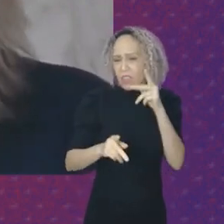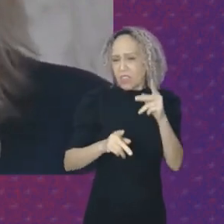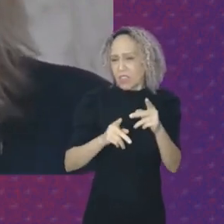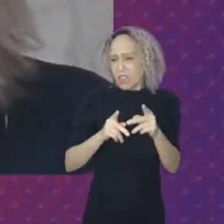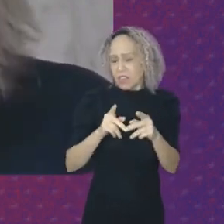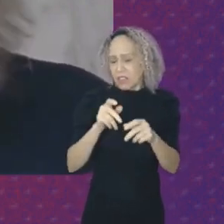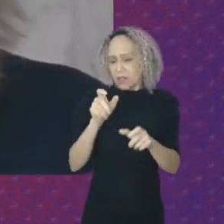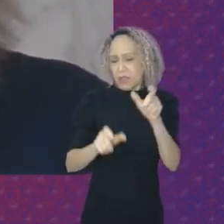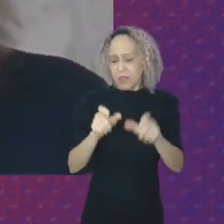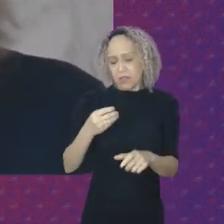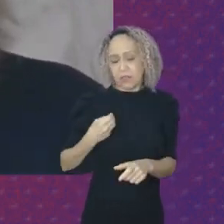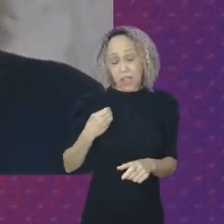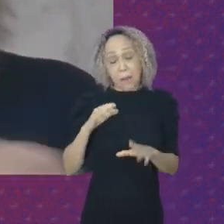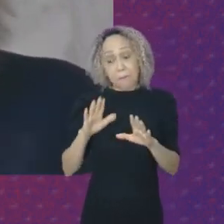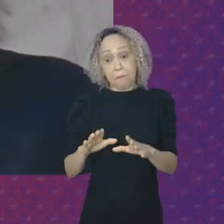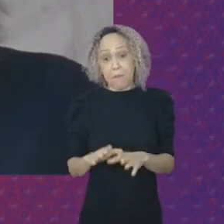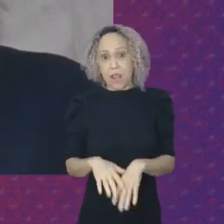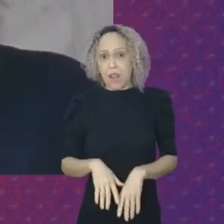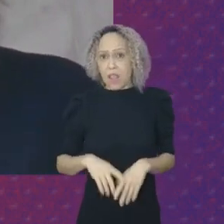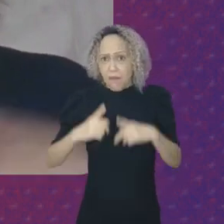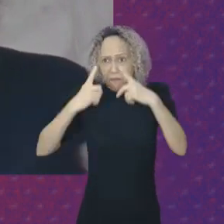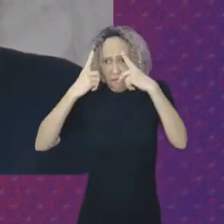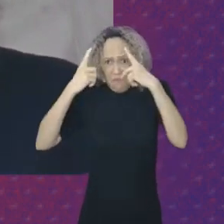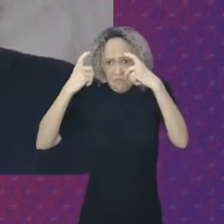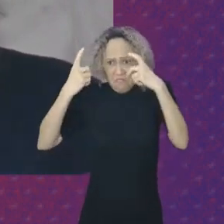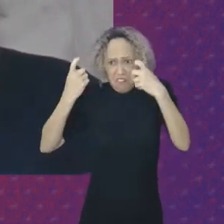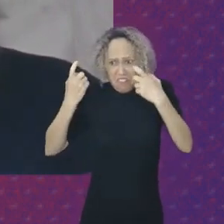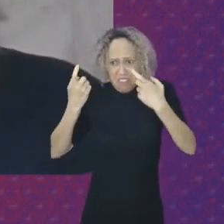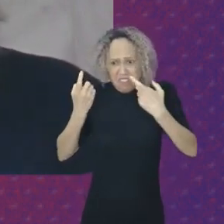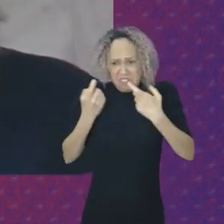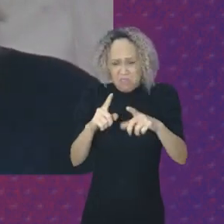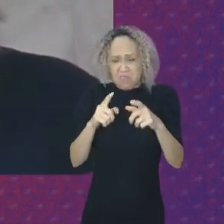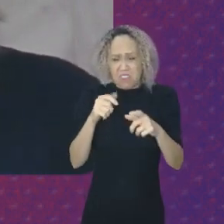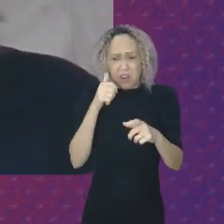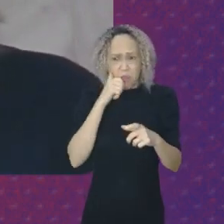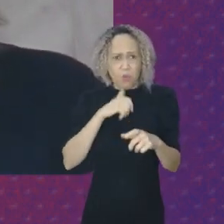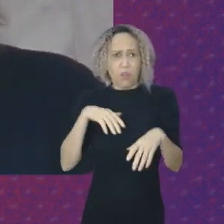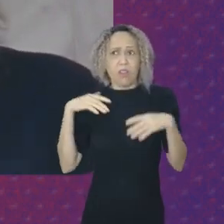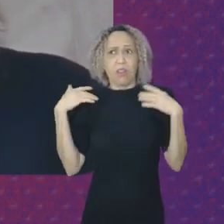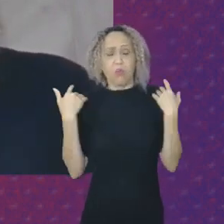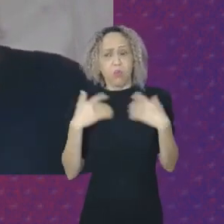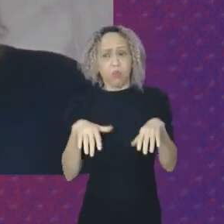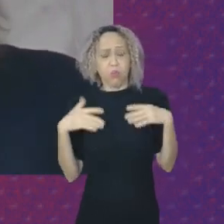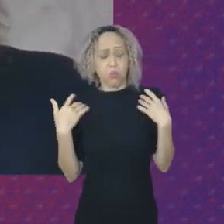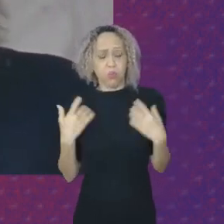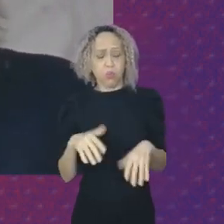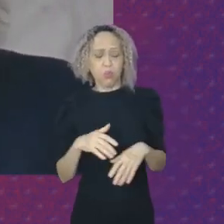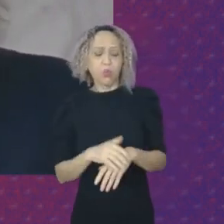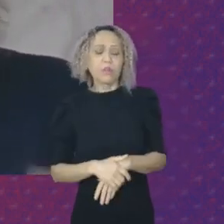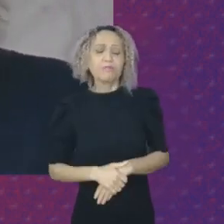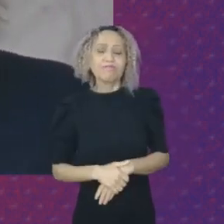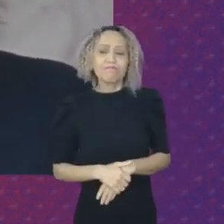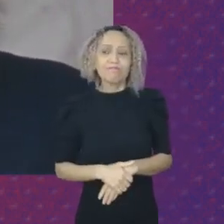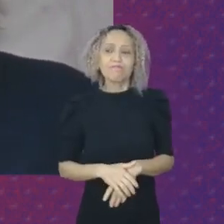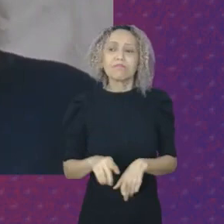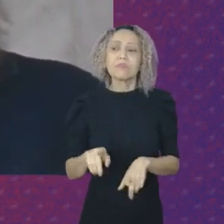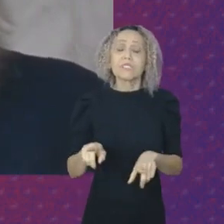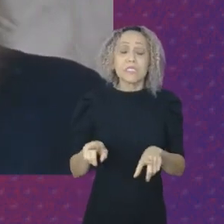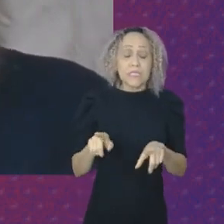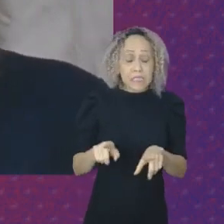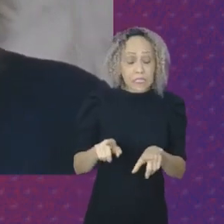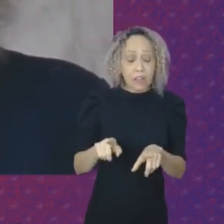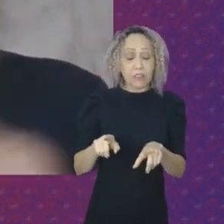violência contra a mulher, que tenham no mínimo um dos serviços que são instalados dentro da Casa da